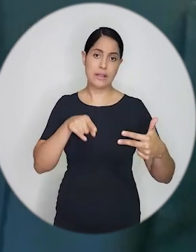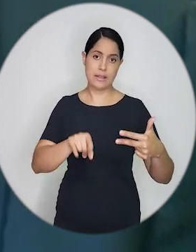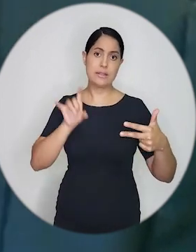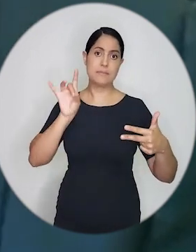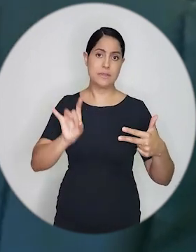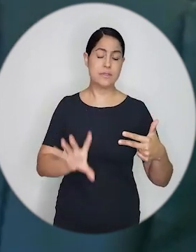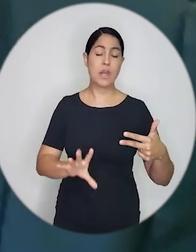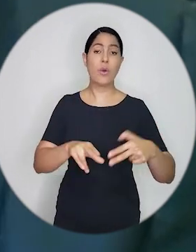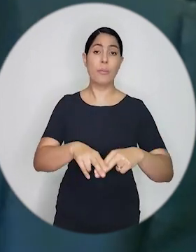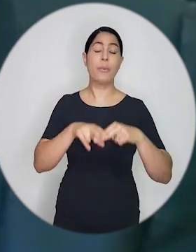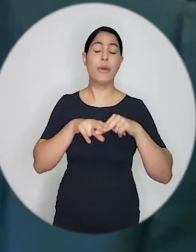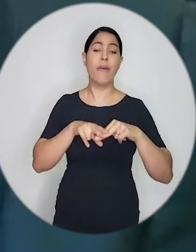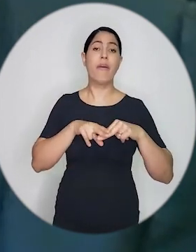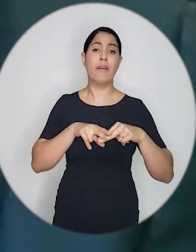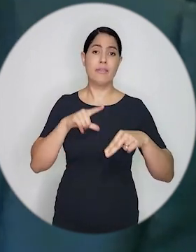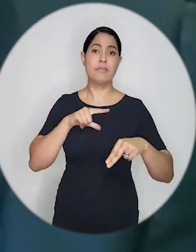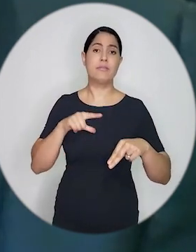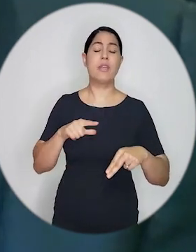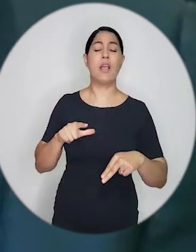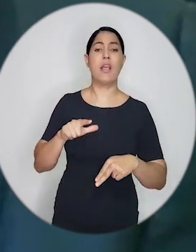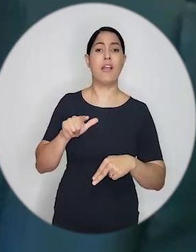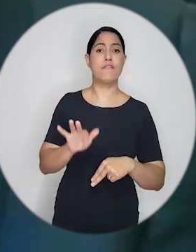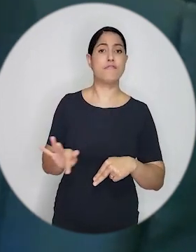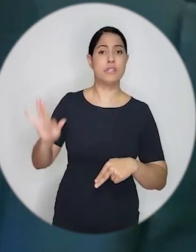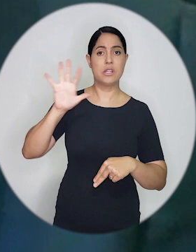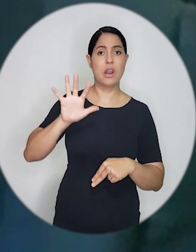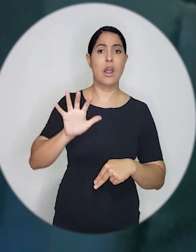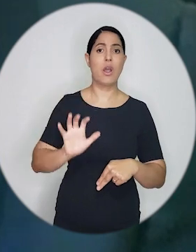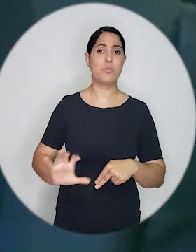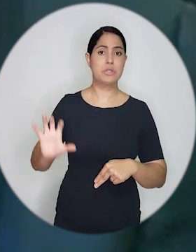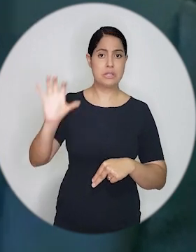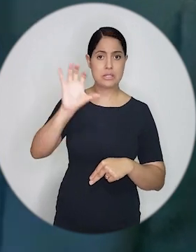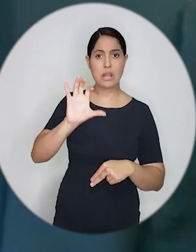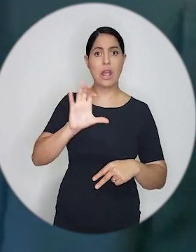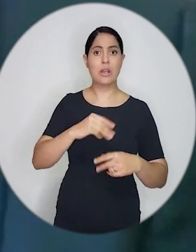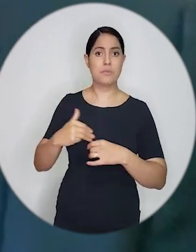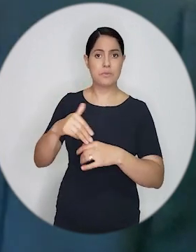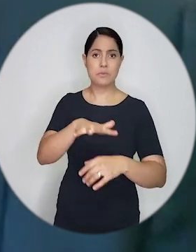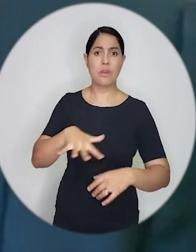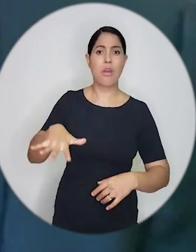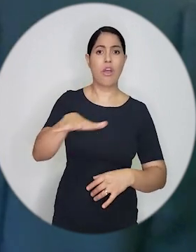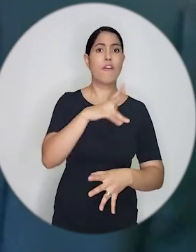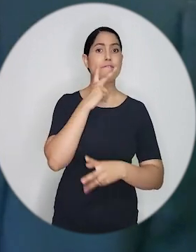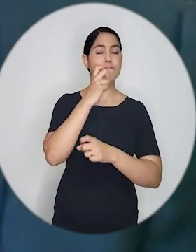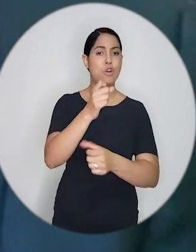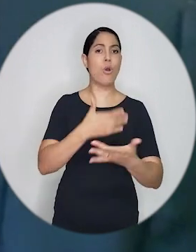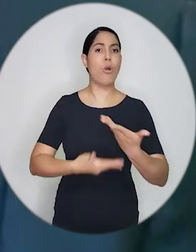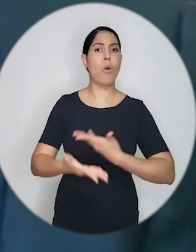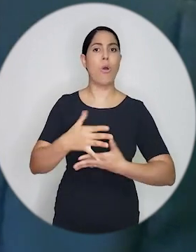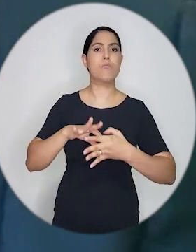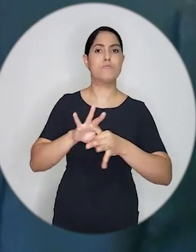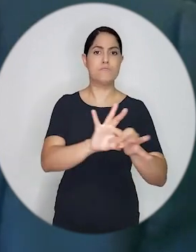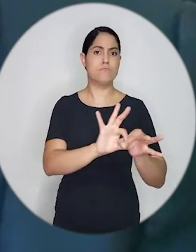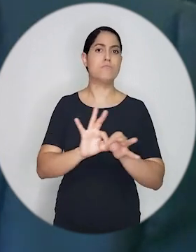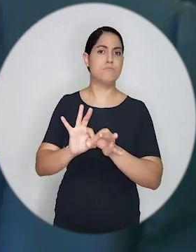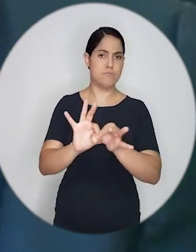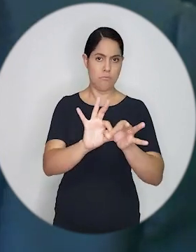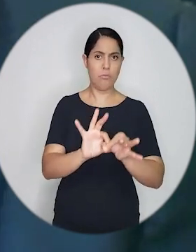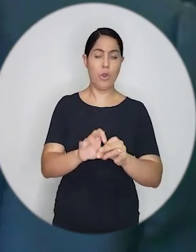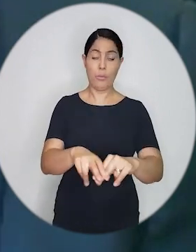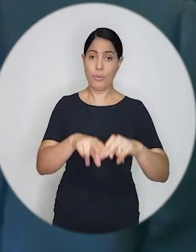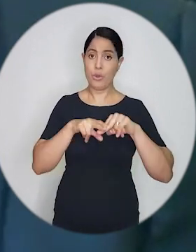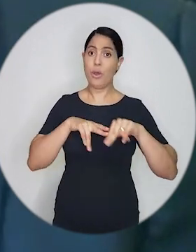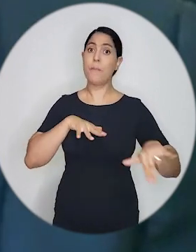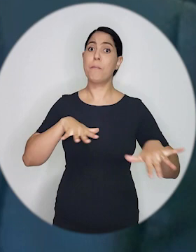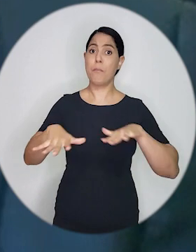Judiciário e todo o sistema de segurança pública da União, dos Estados, possam concentrar